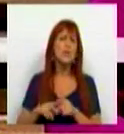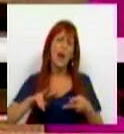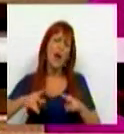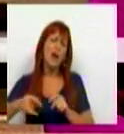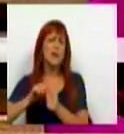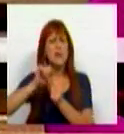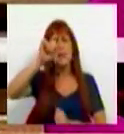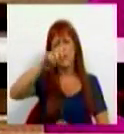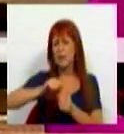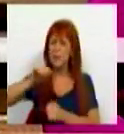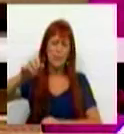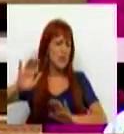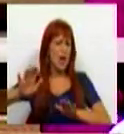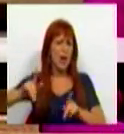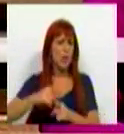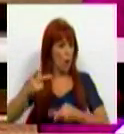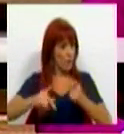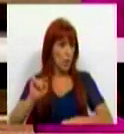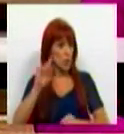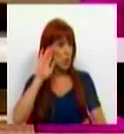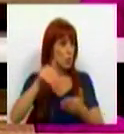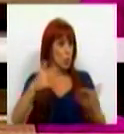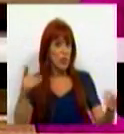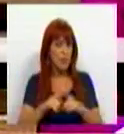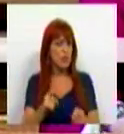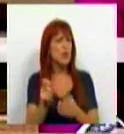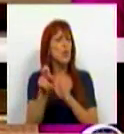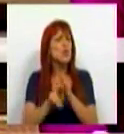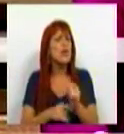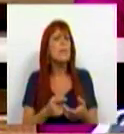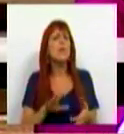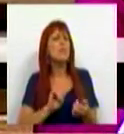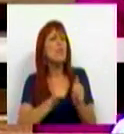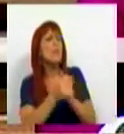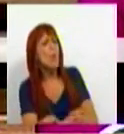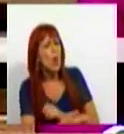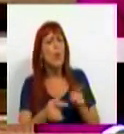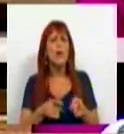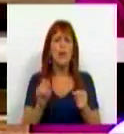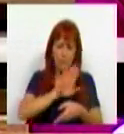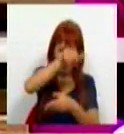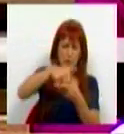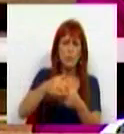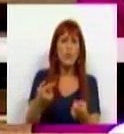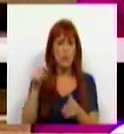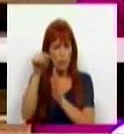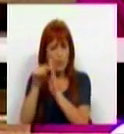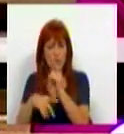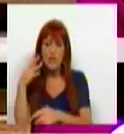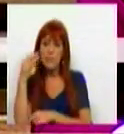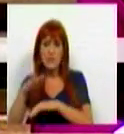alterar diplomas sem avaliar os resultados dos regimes que se modificam e incorporando os princípios